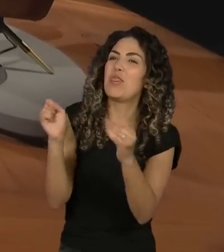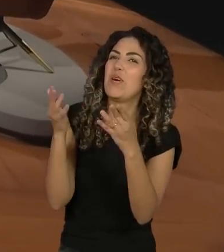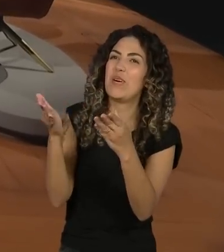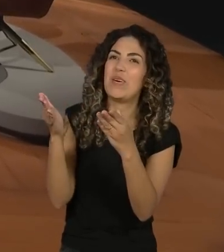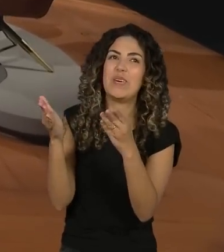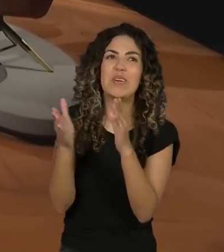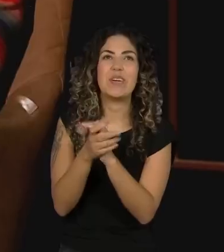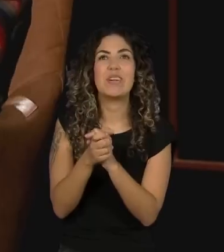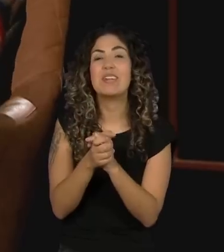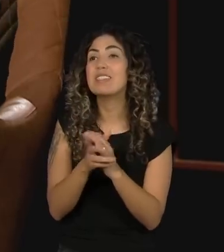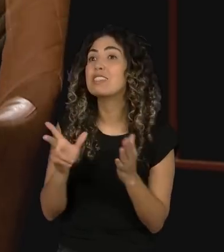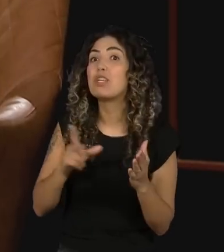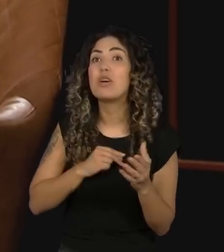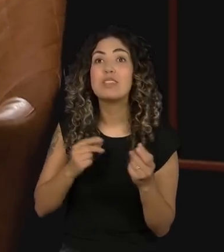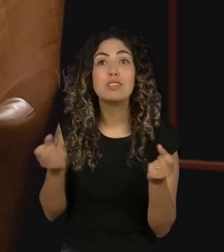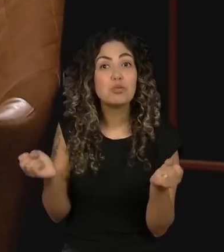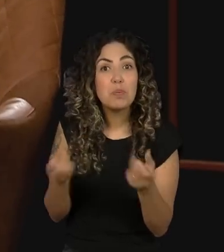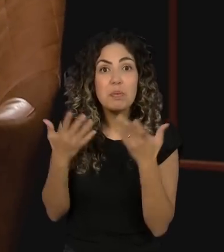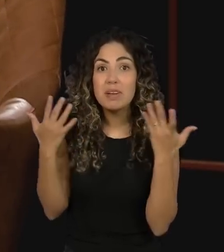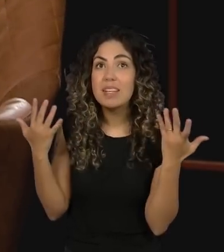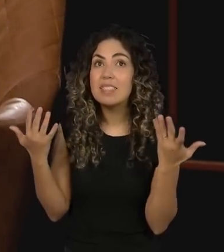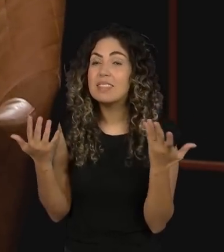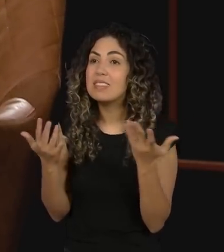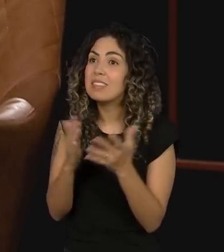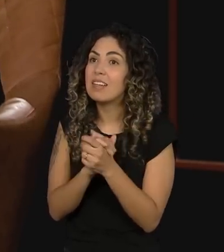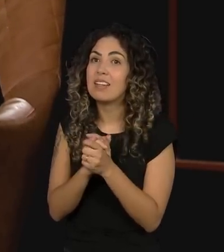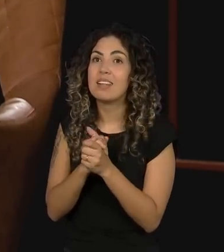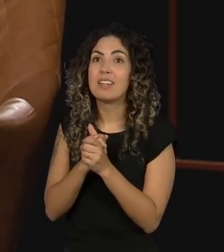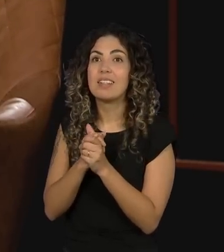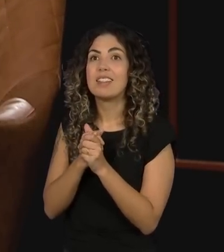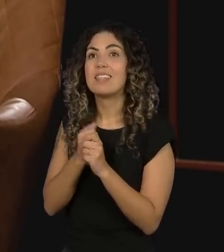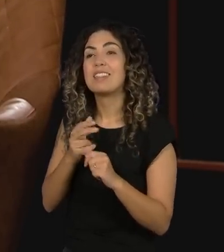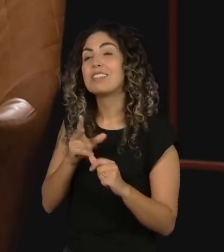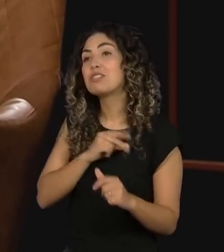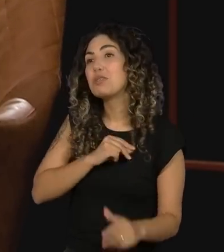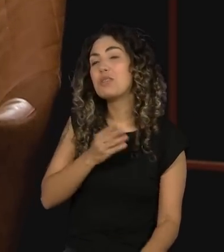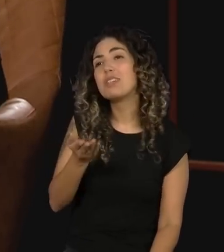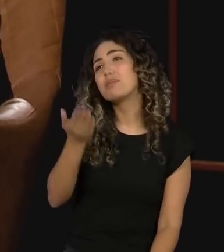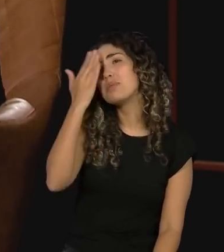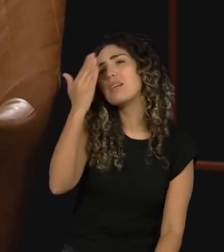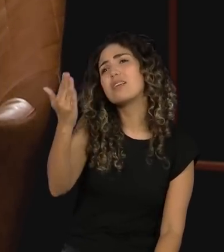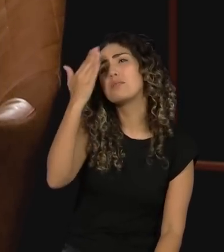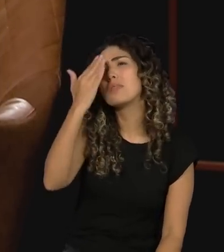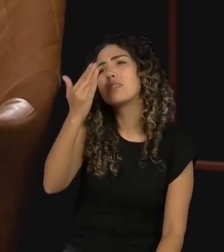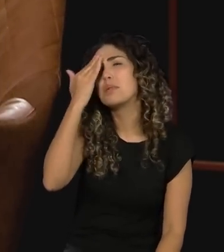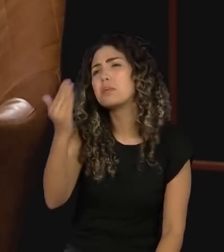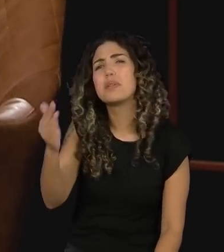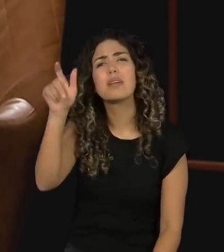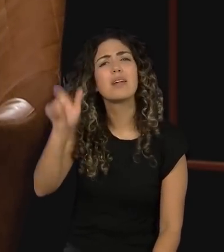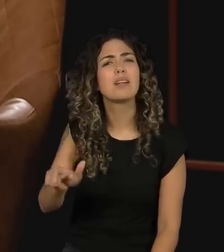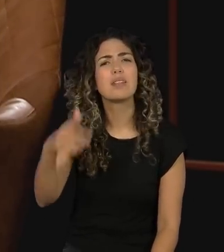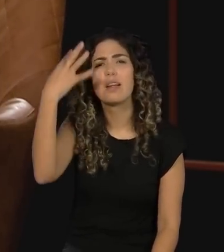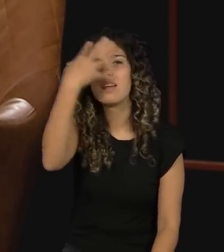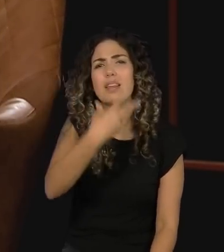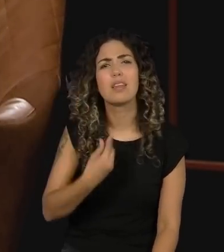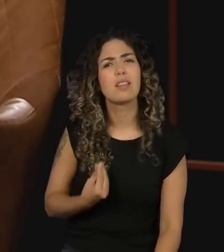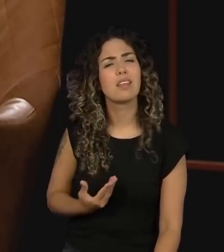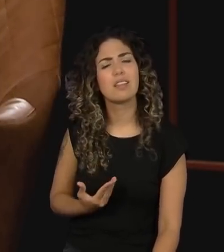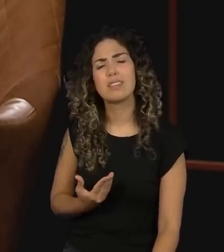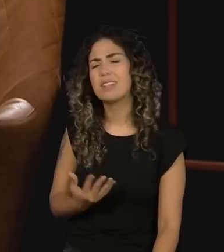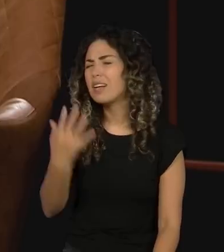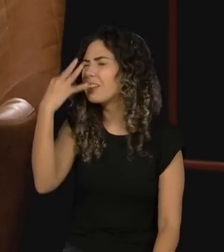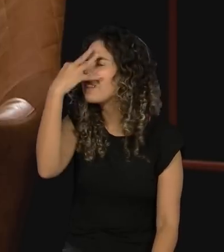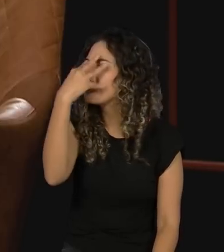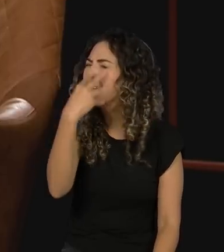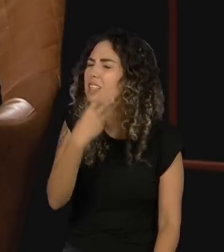Gente, que surpresa, nossa. Maitê, obrigada. Maitê é uma linda, por dentro, por fora,